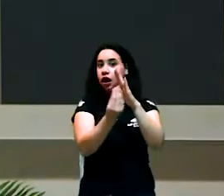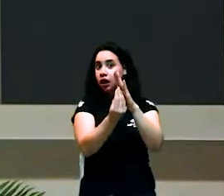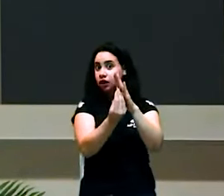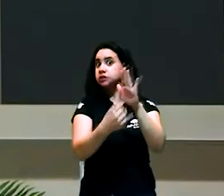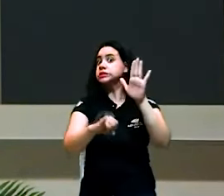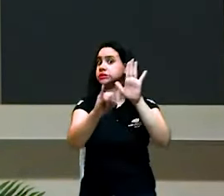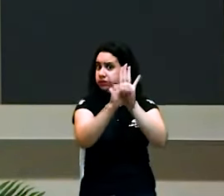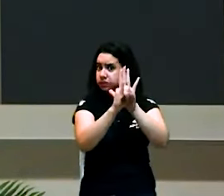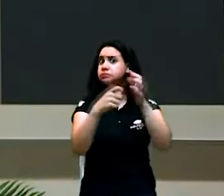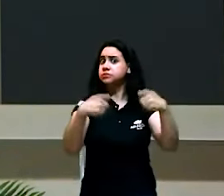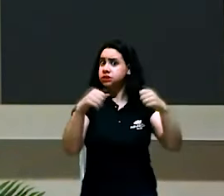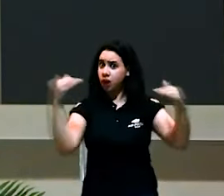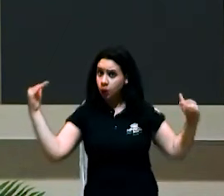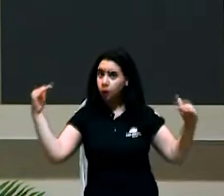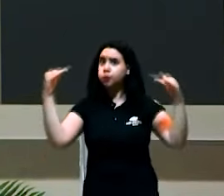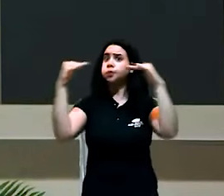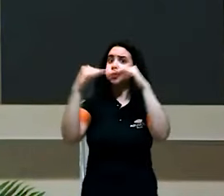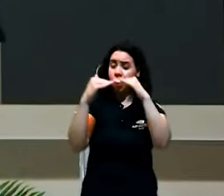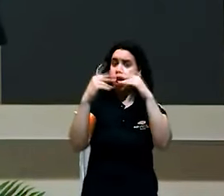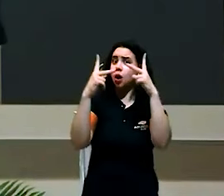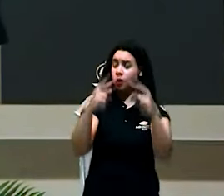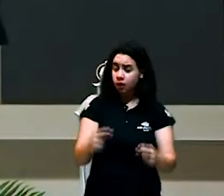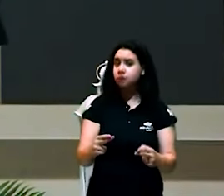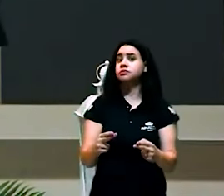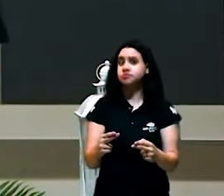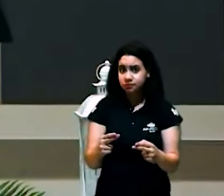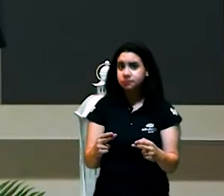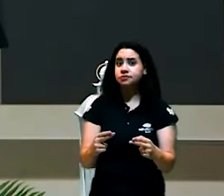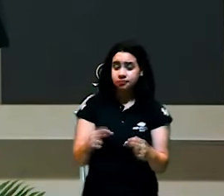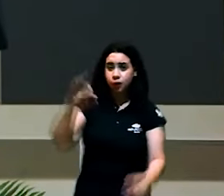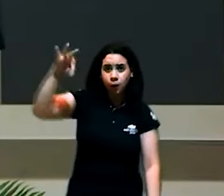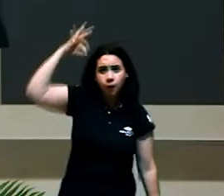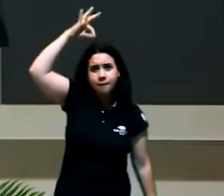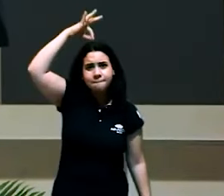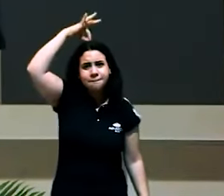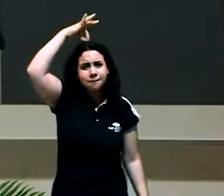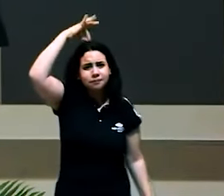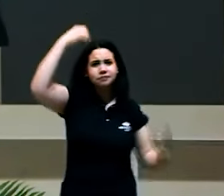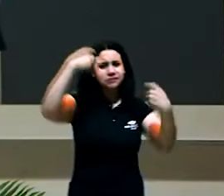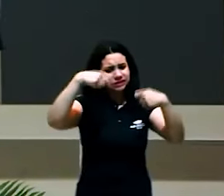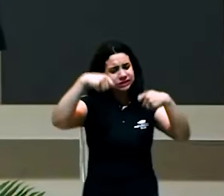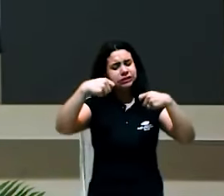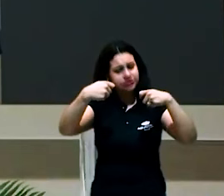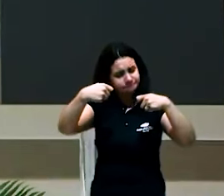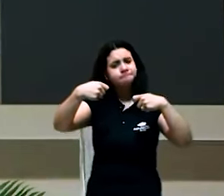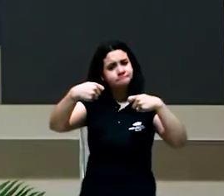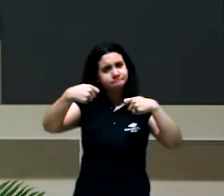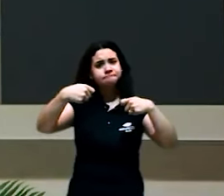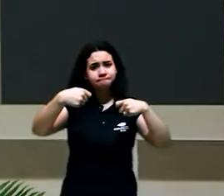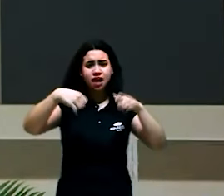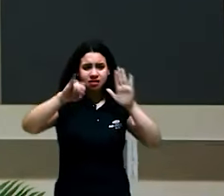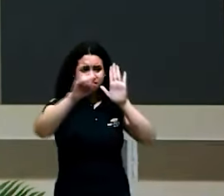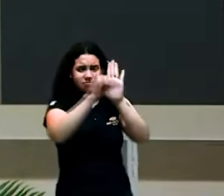o Espírito, aleluia, quando o Espírito se identifica com a igreja e a igreja tem a identidade do Espírito Santo,